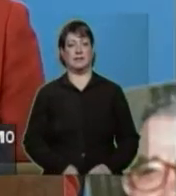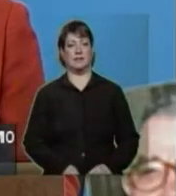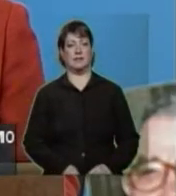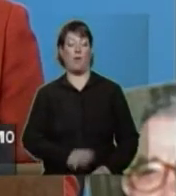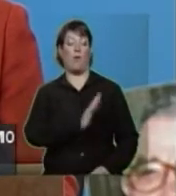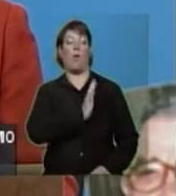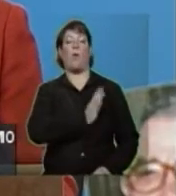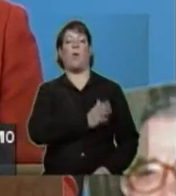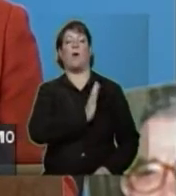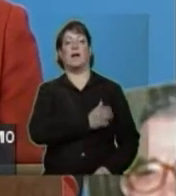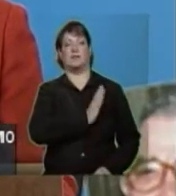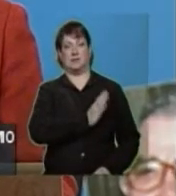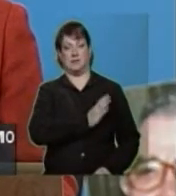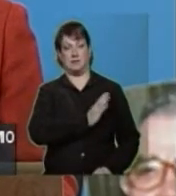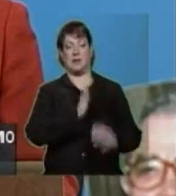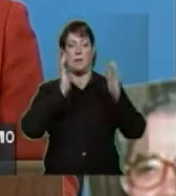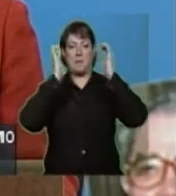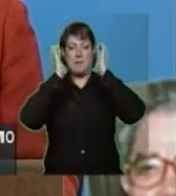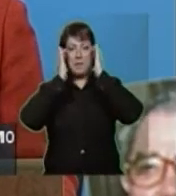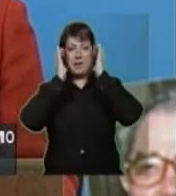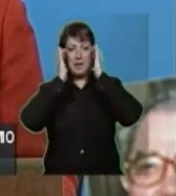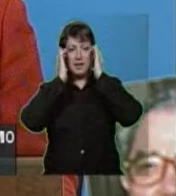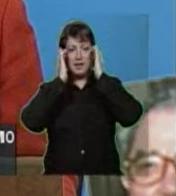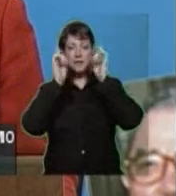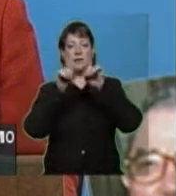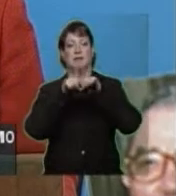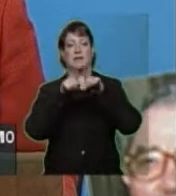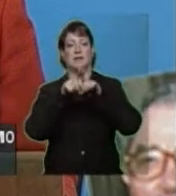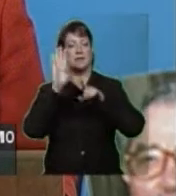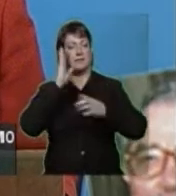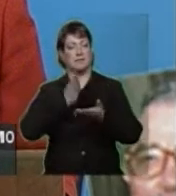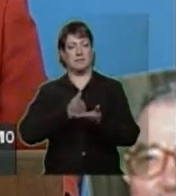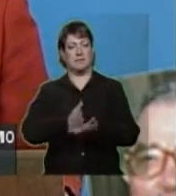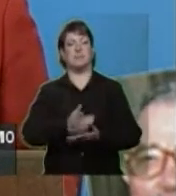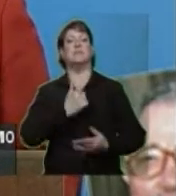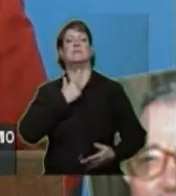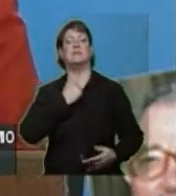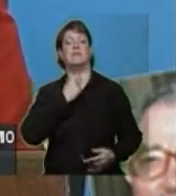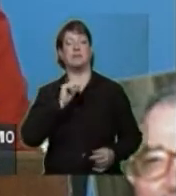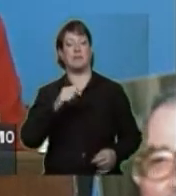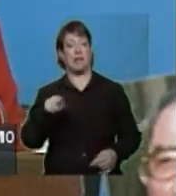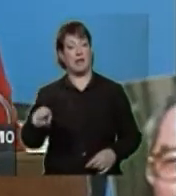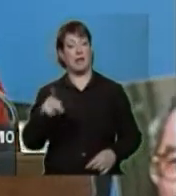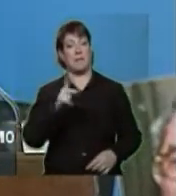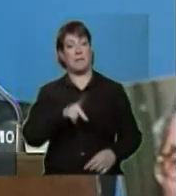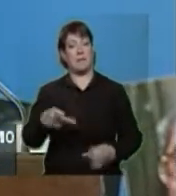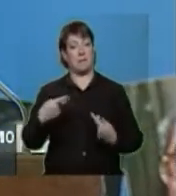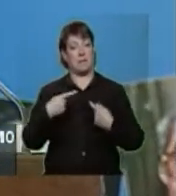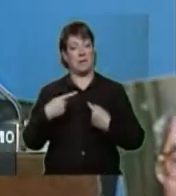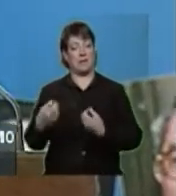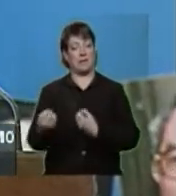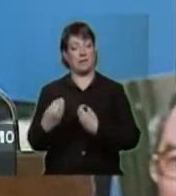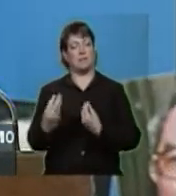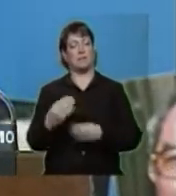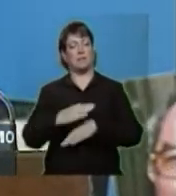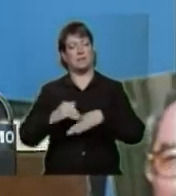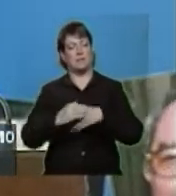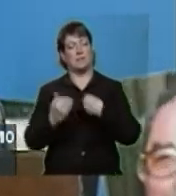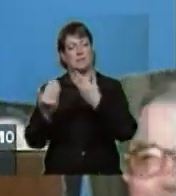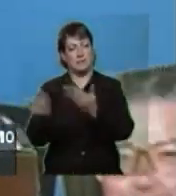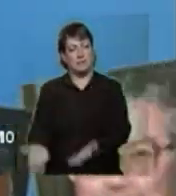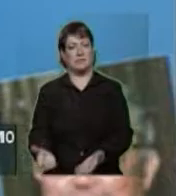de coração, de mente e de desígnio. A minha mestra, mais uma vez, com muito carinho.